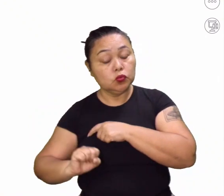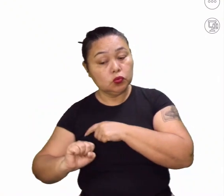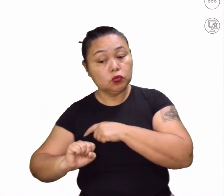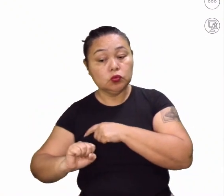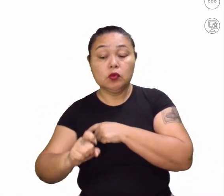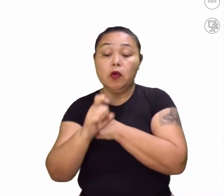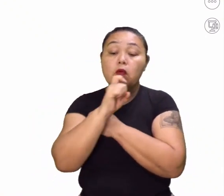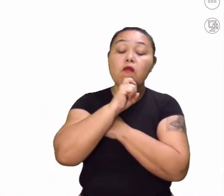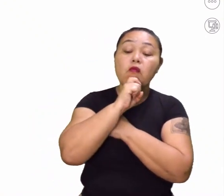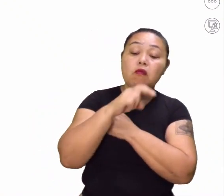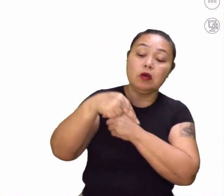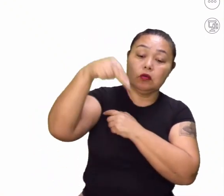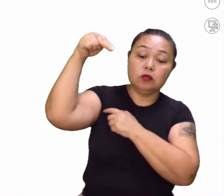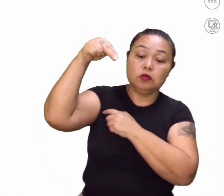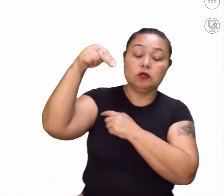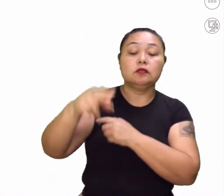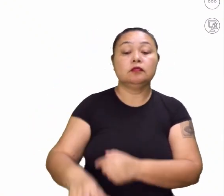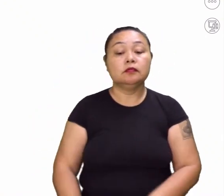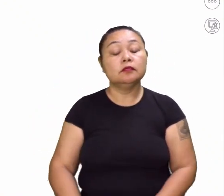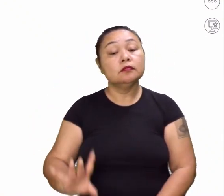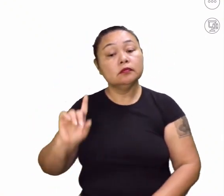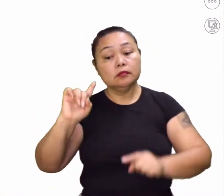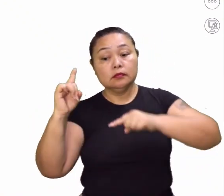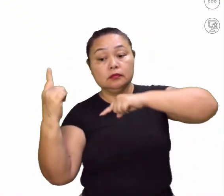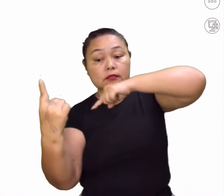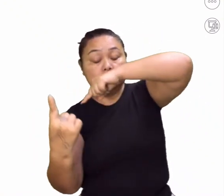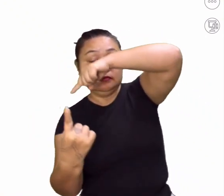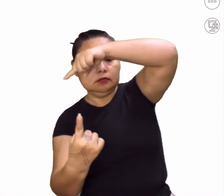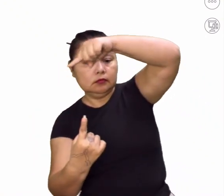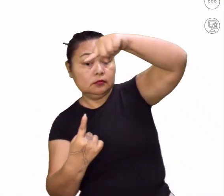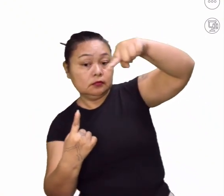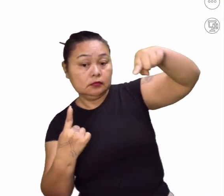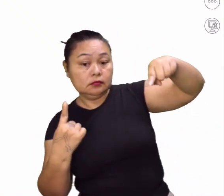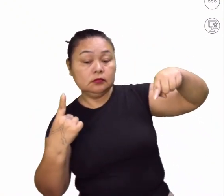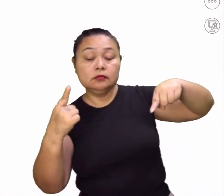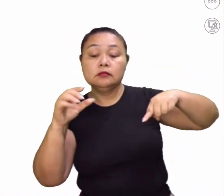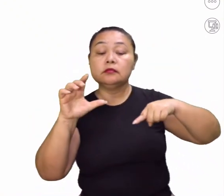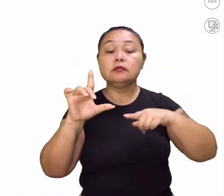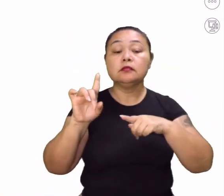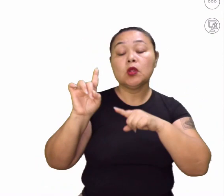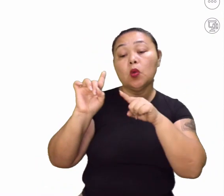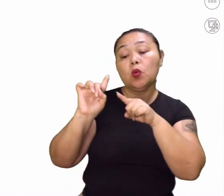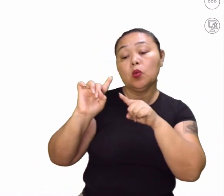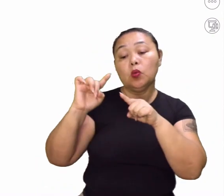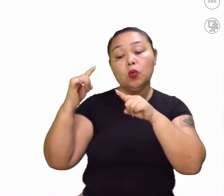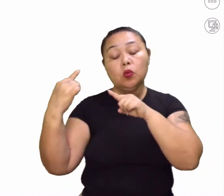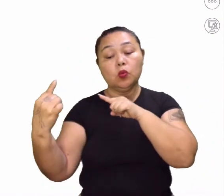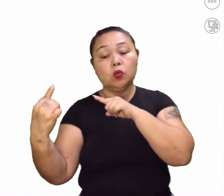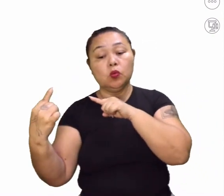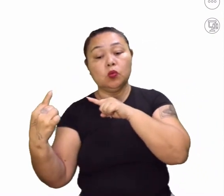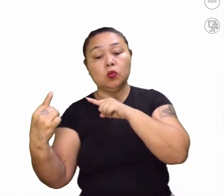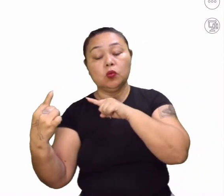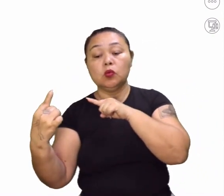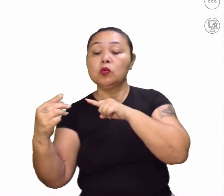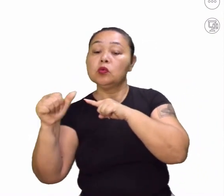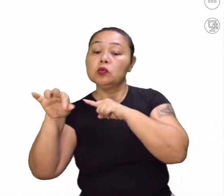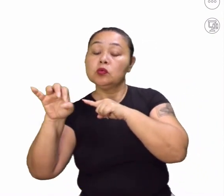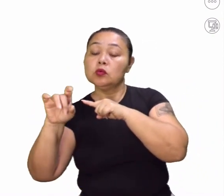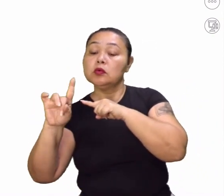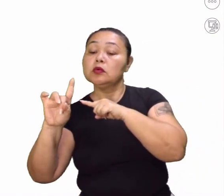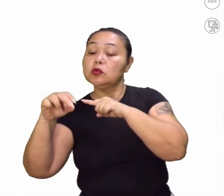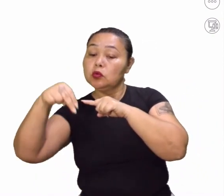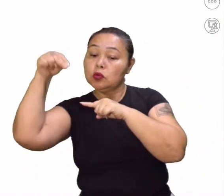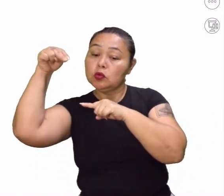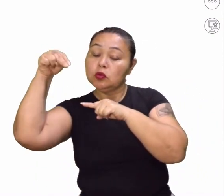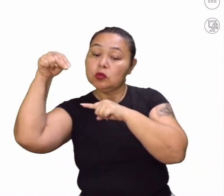e inverno no hemisfério norte. Então, quando a gente fala de solstício, ou vai bater, por exemplo, se for solstício no hemisfério